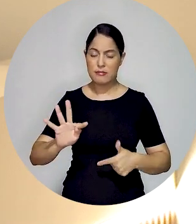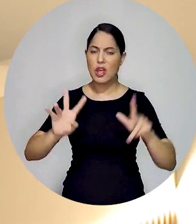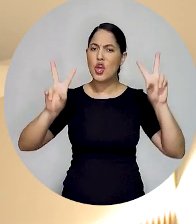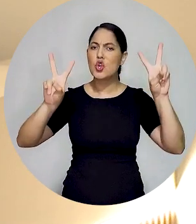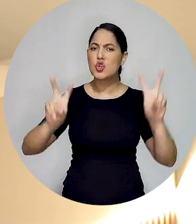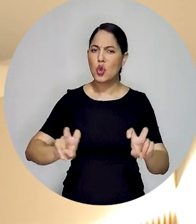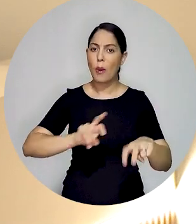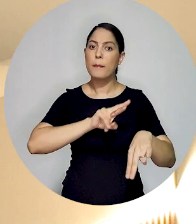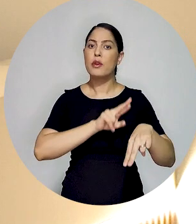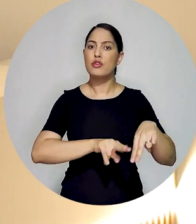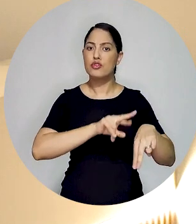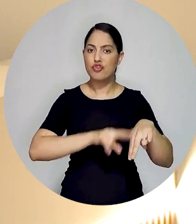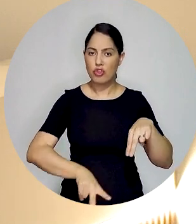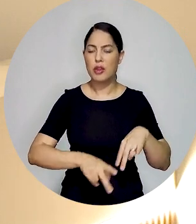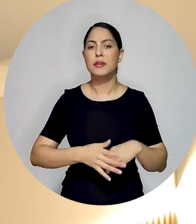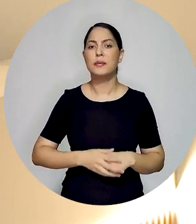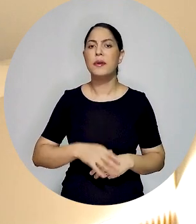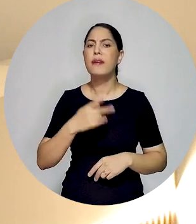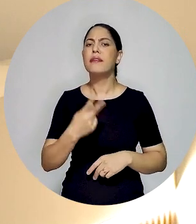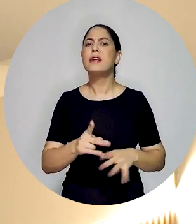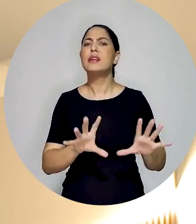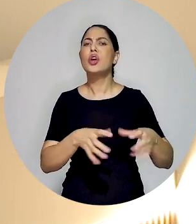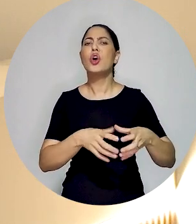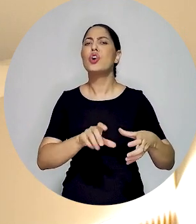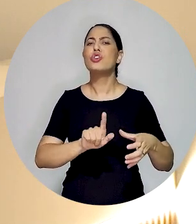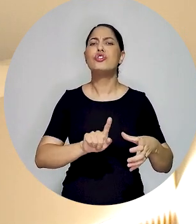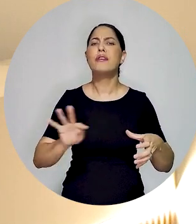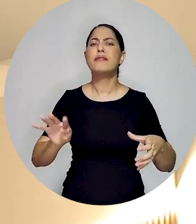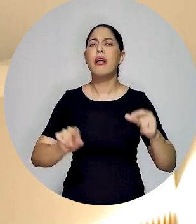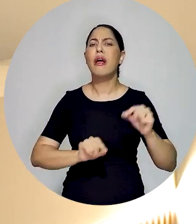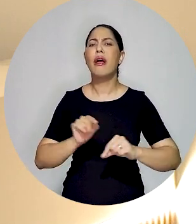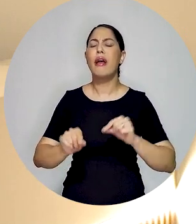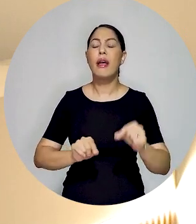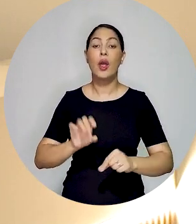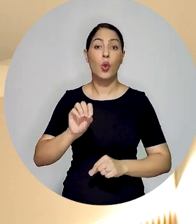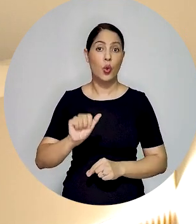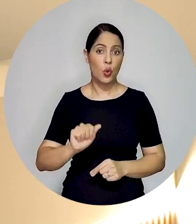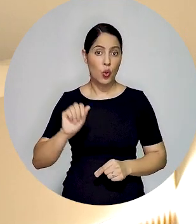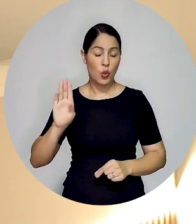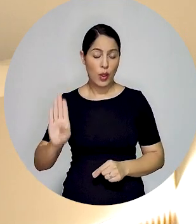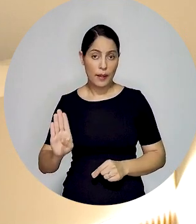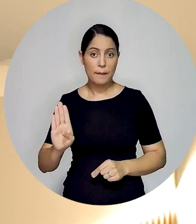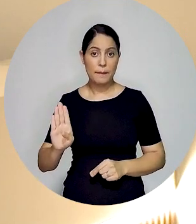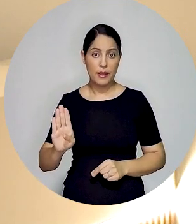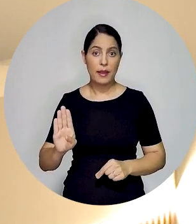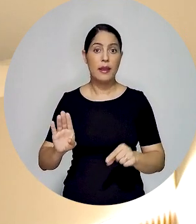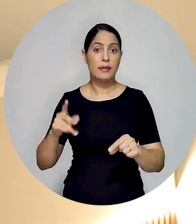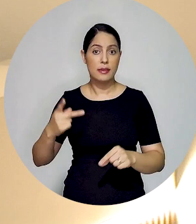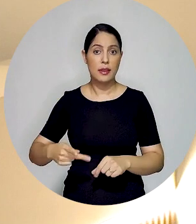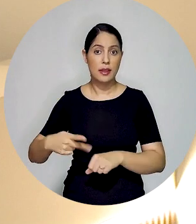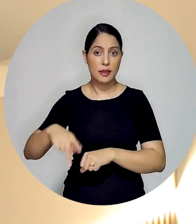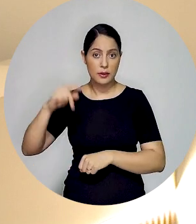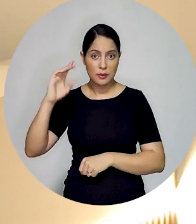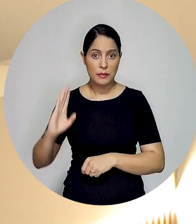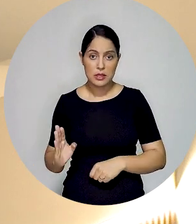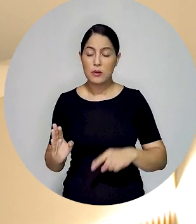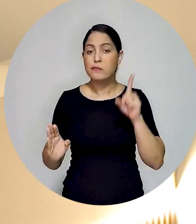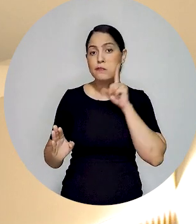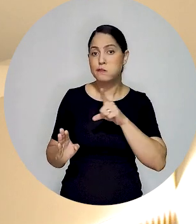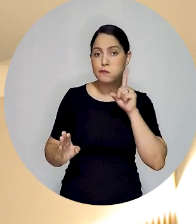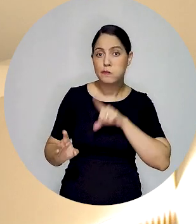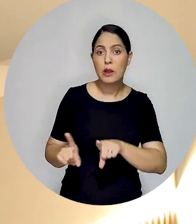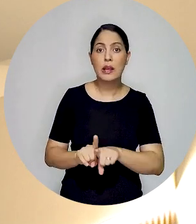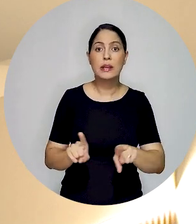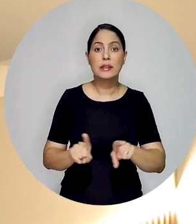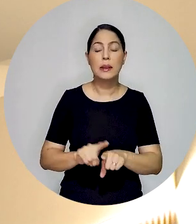de trabalho dentro dessa entidade para tratar sobre as questões de gênero. Fazem parte desse grupo a Ordem dos Advogados dos Estados Unidos